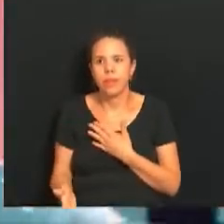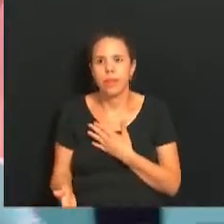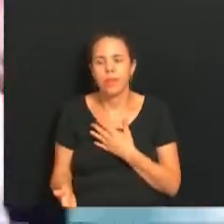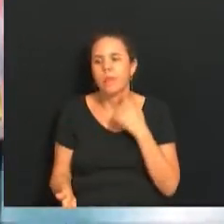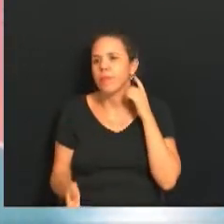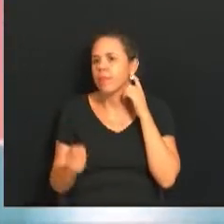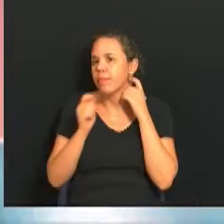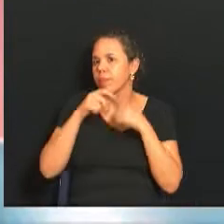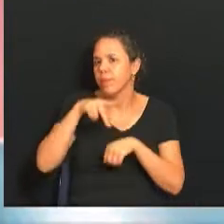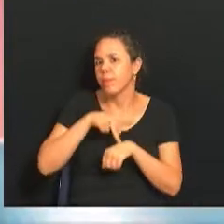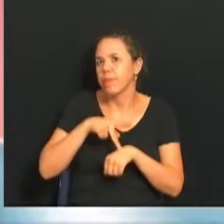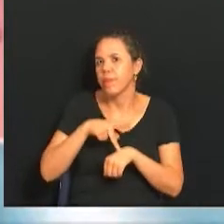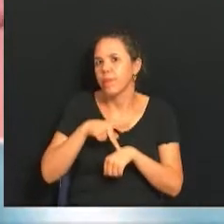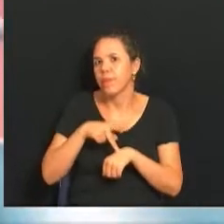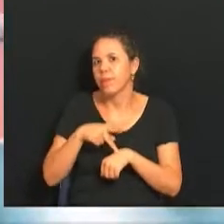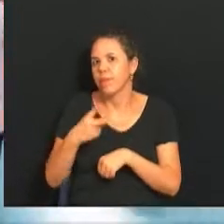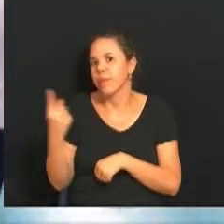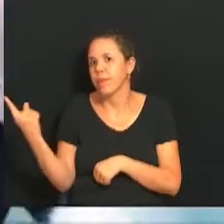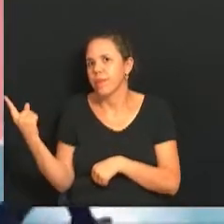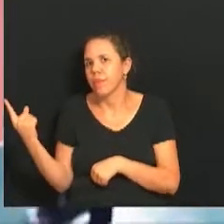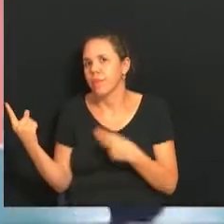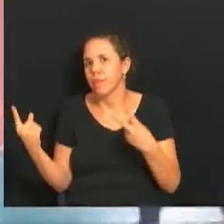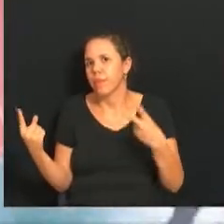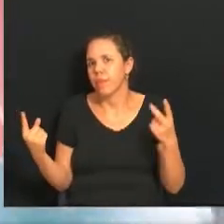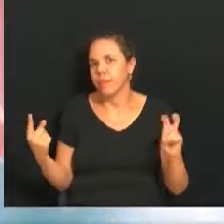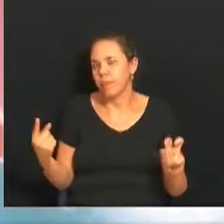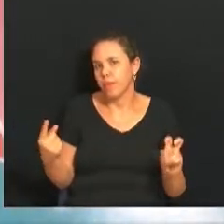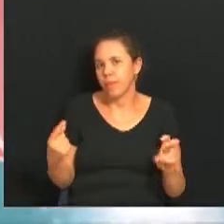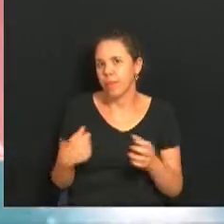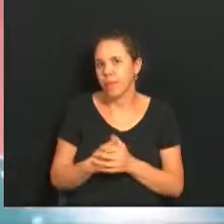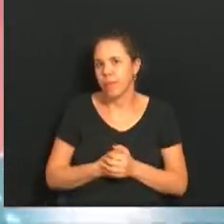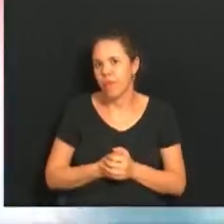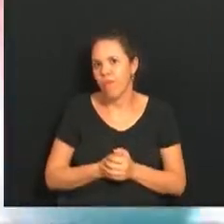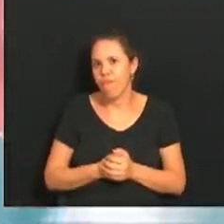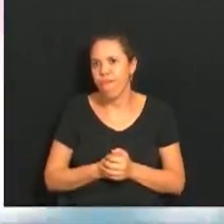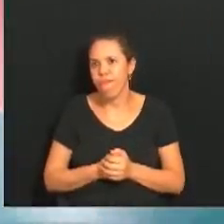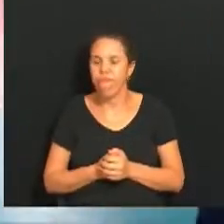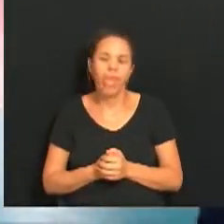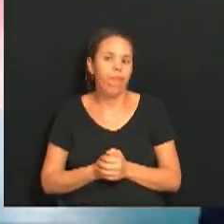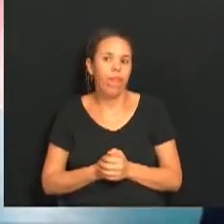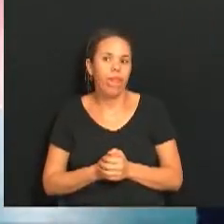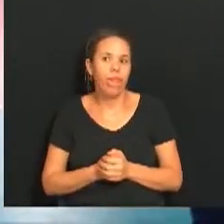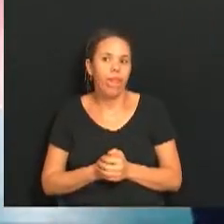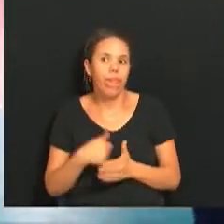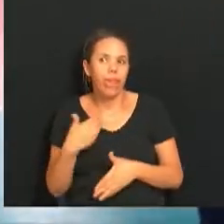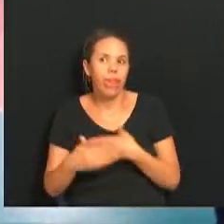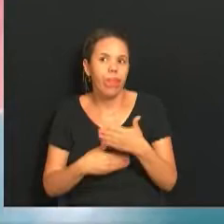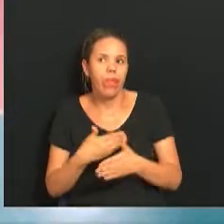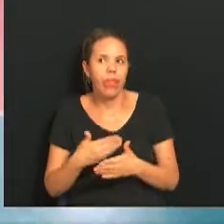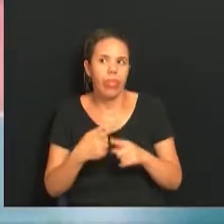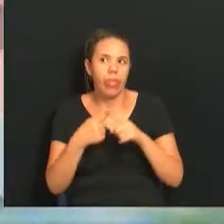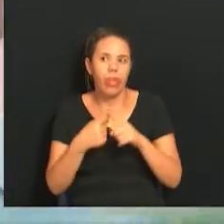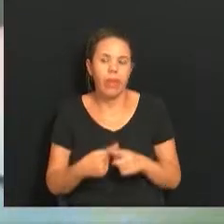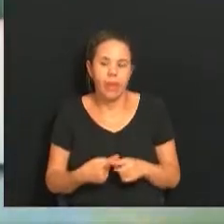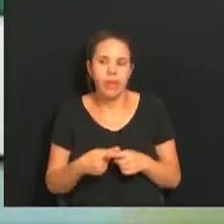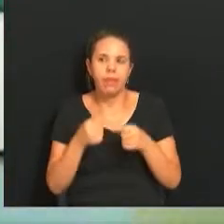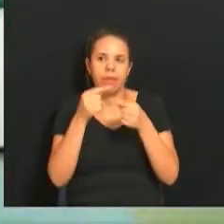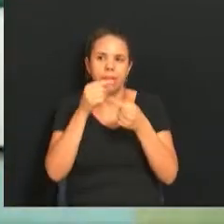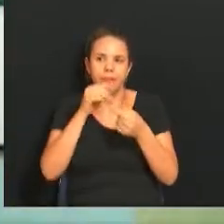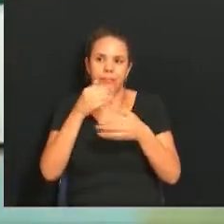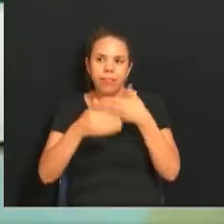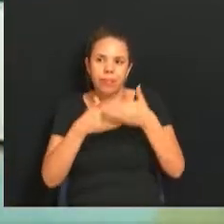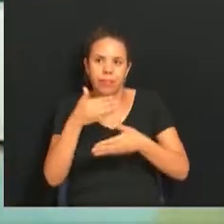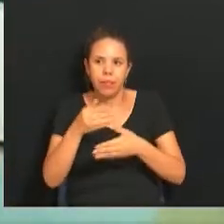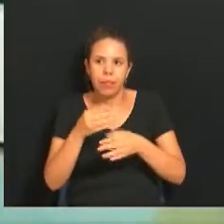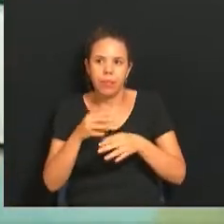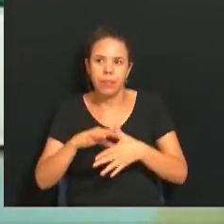argentinos por 21-25. Só que a partir daí, o jogo encaixou e,